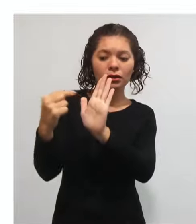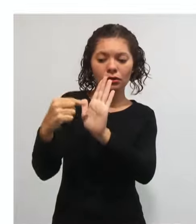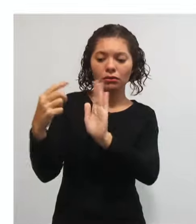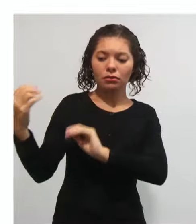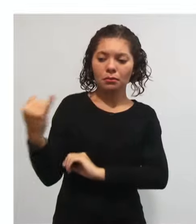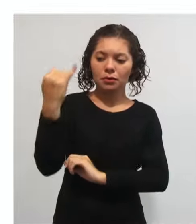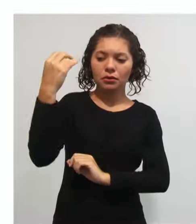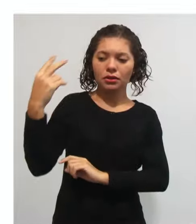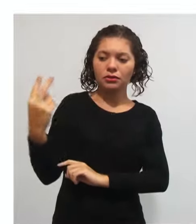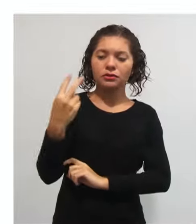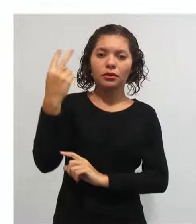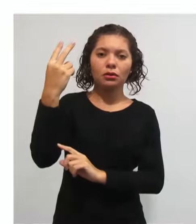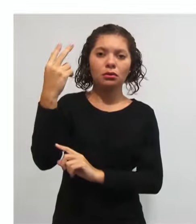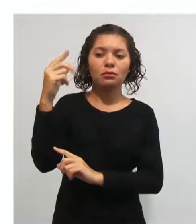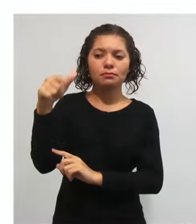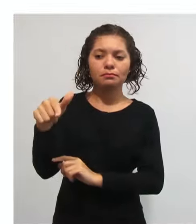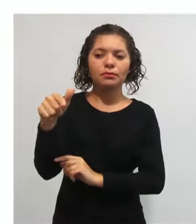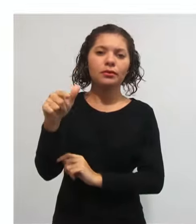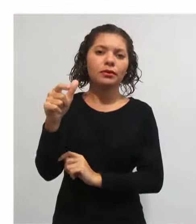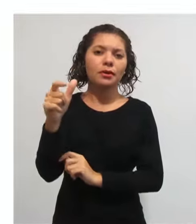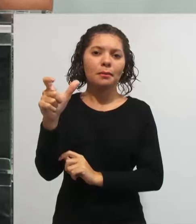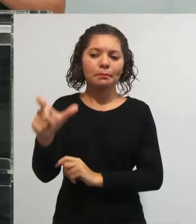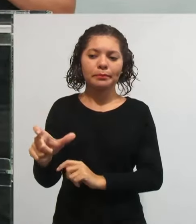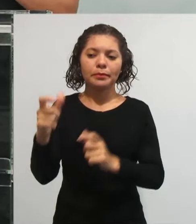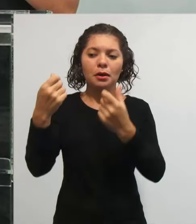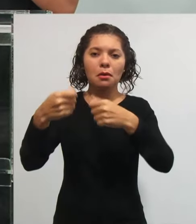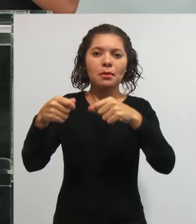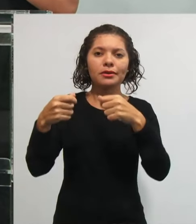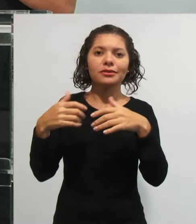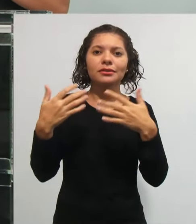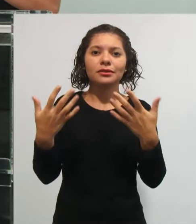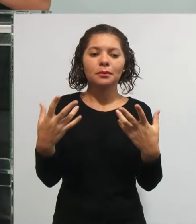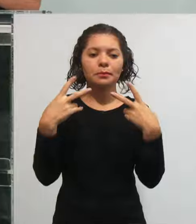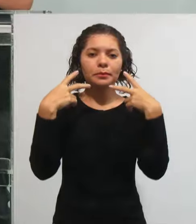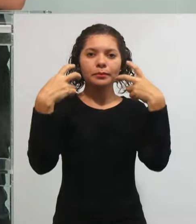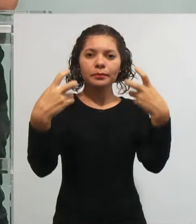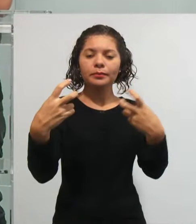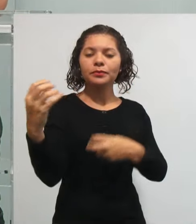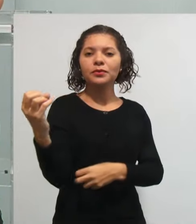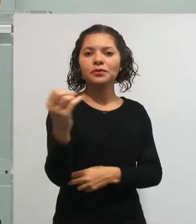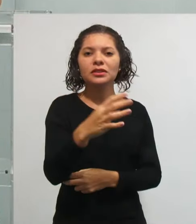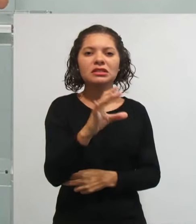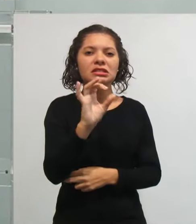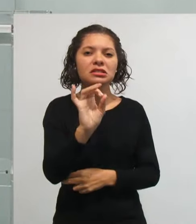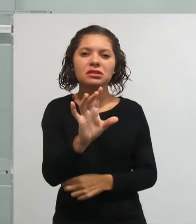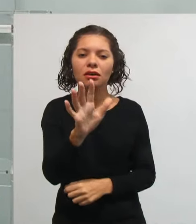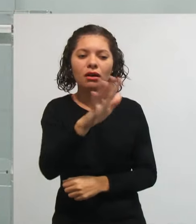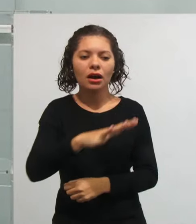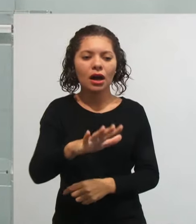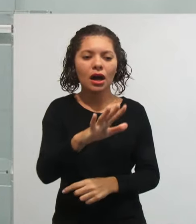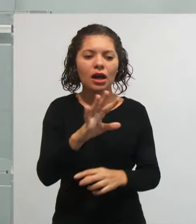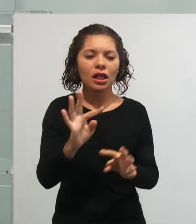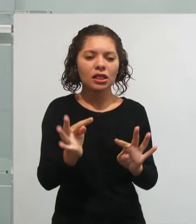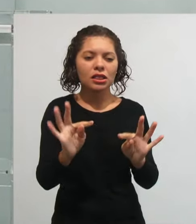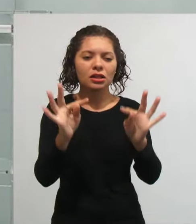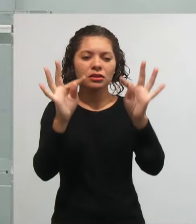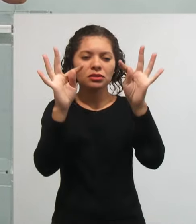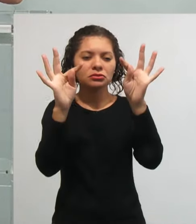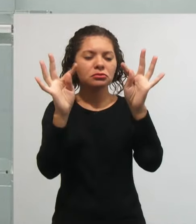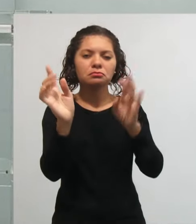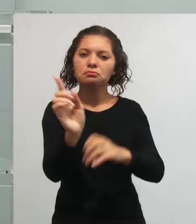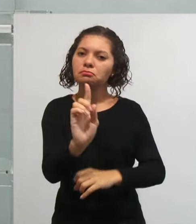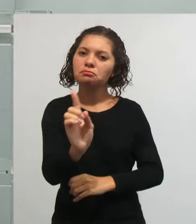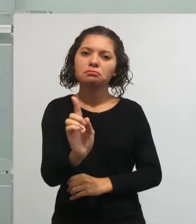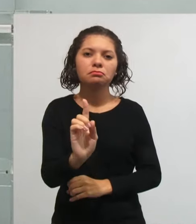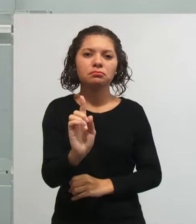comunidade ou empresa então perceba aí que inovação não é só aí a evolução as evoluções